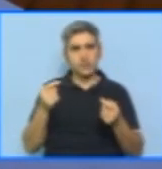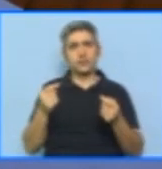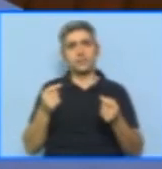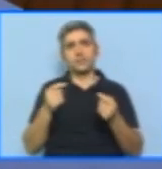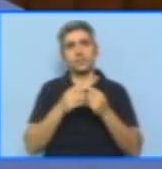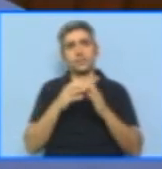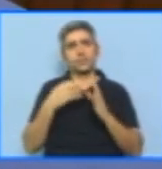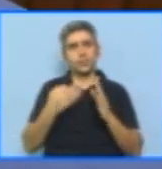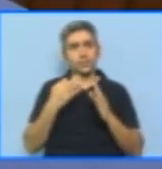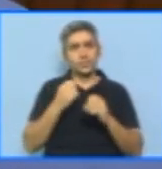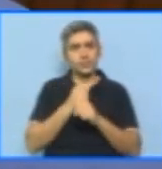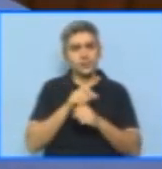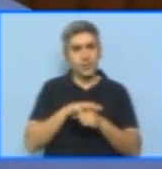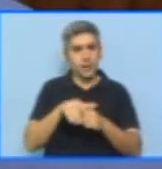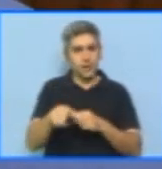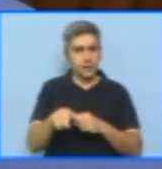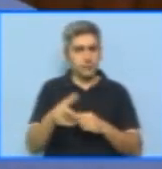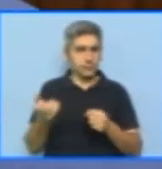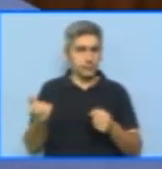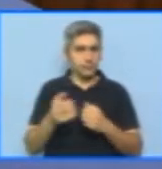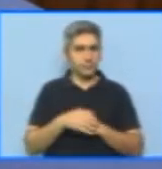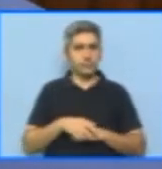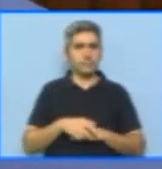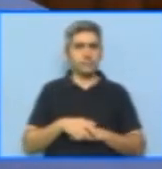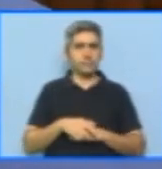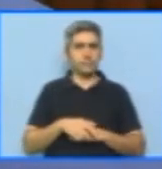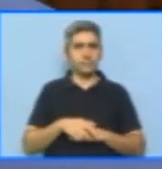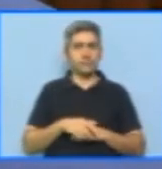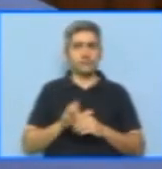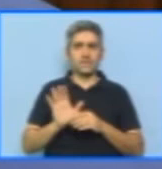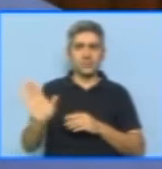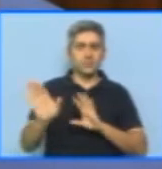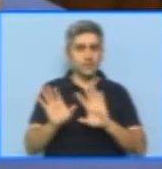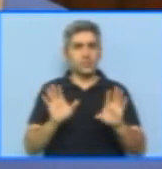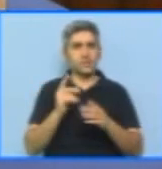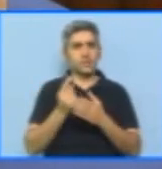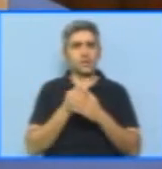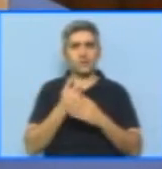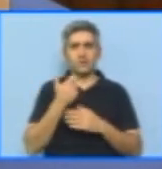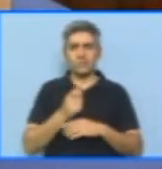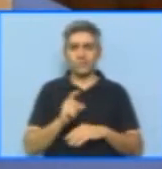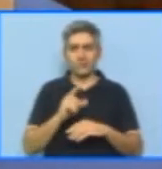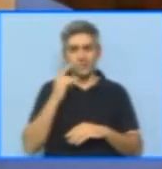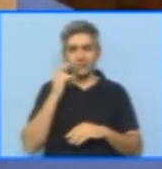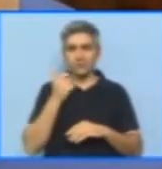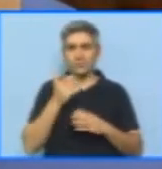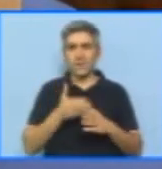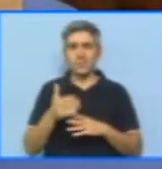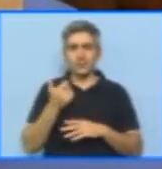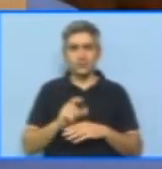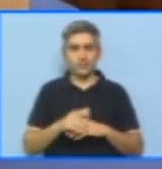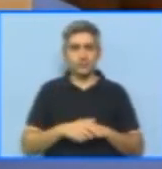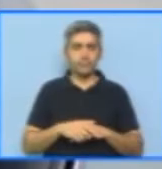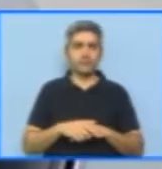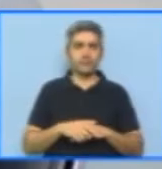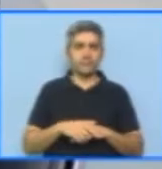que todos os dias trabalham nesse meio. E, portanto, deixá-los isolados neste momento acho que não sei se terá sido a melhor estratégia. Porque,